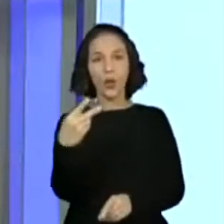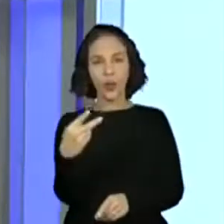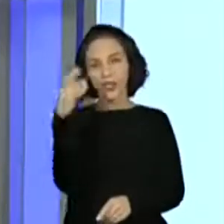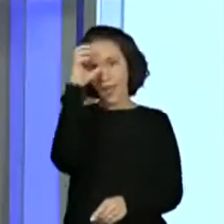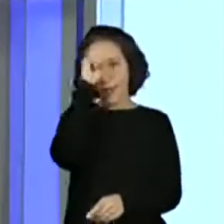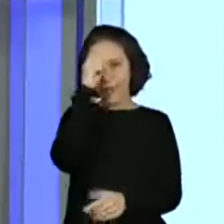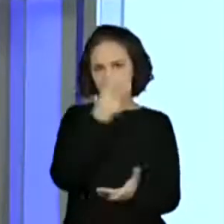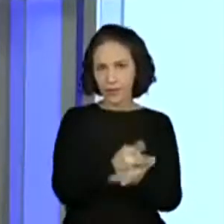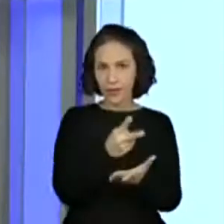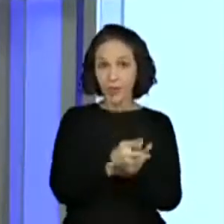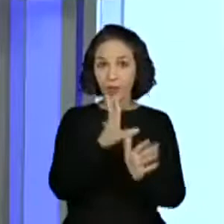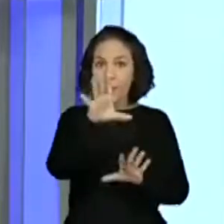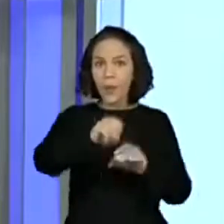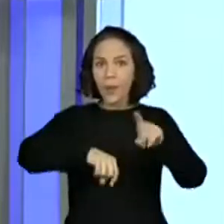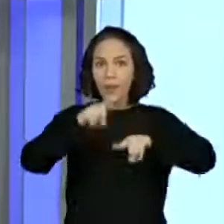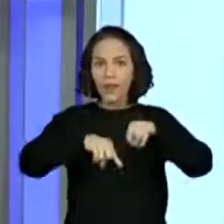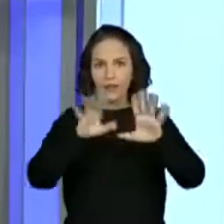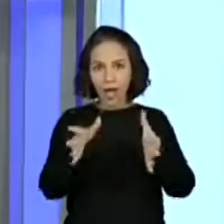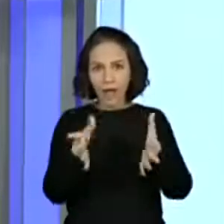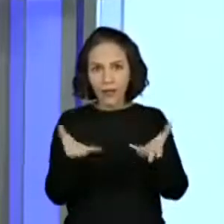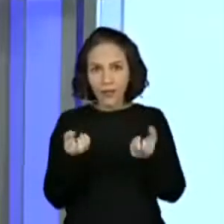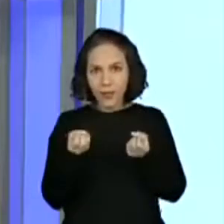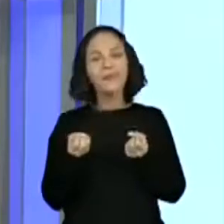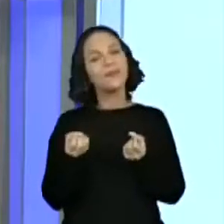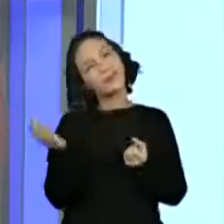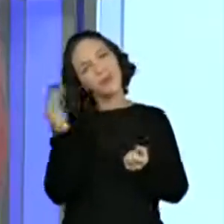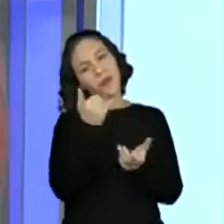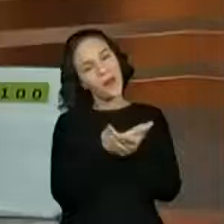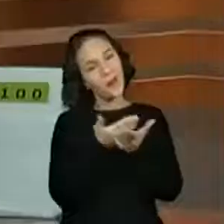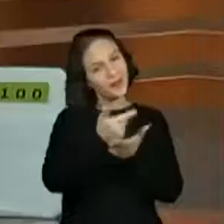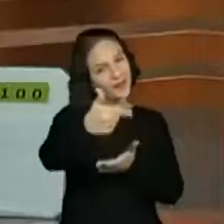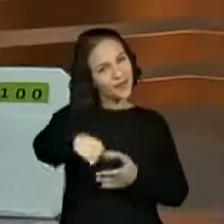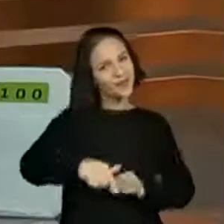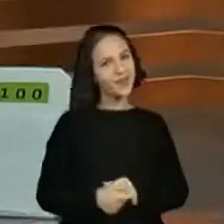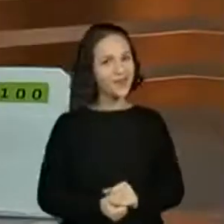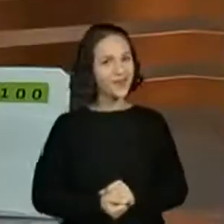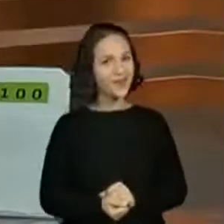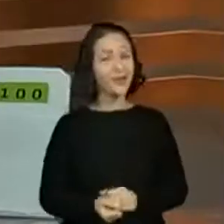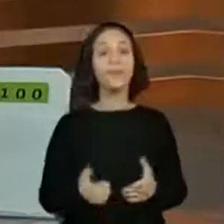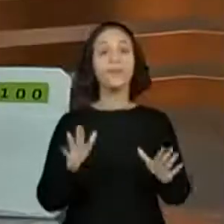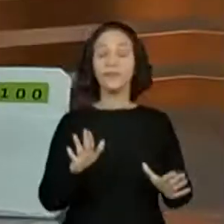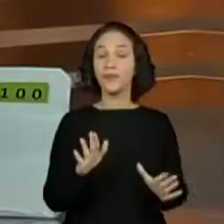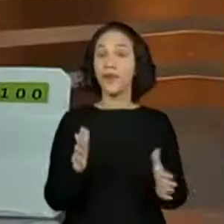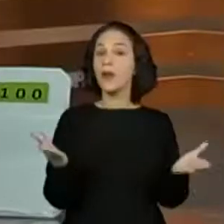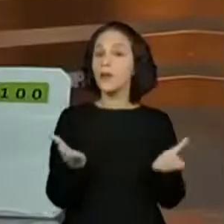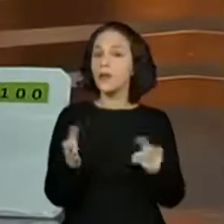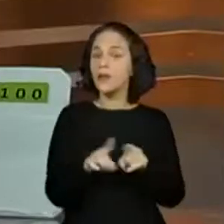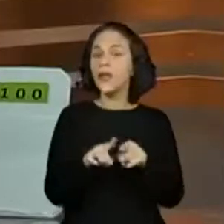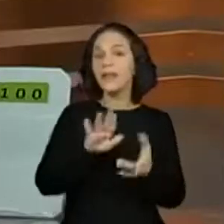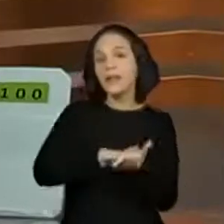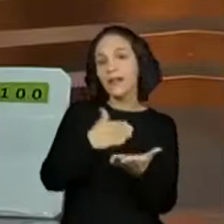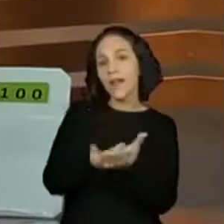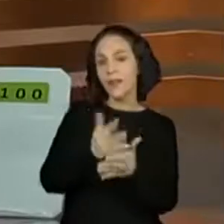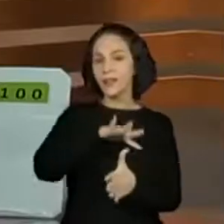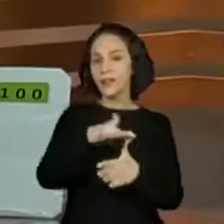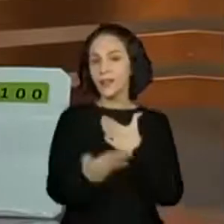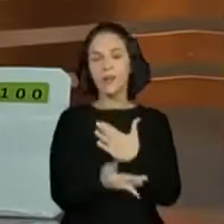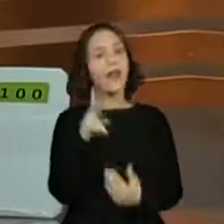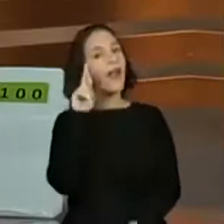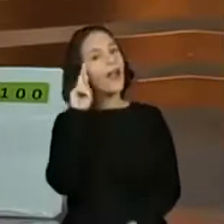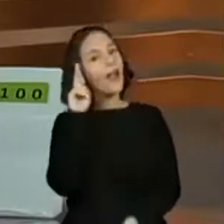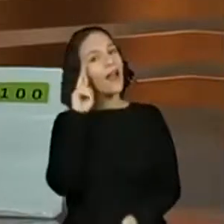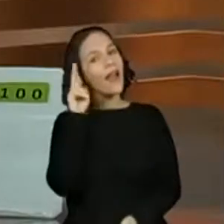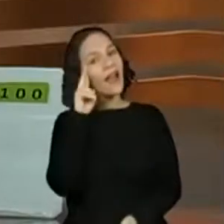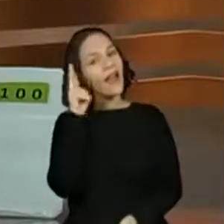Aprender Sempre. Já estão aí com o material em mãos, hein? Então, bora para mais uma aula. Vamos lá. E olha, quem está conosco aí, intérprete de Libras, é a